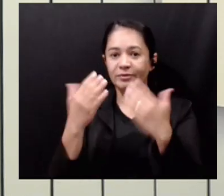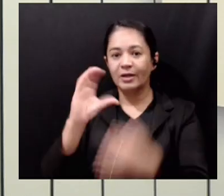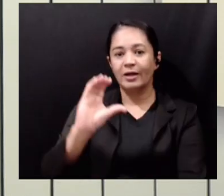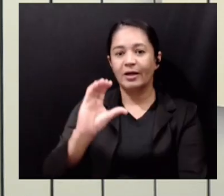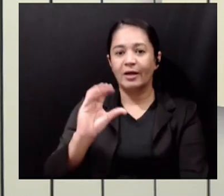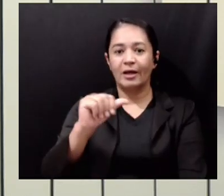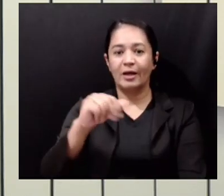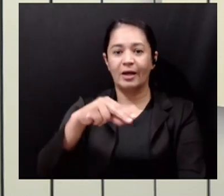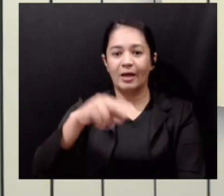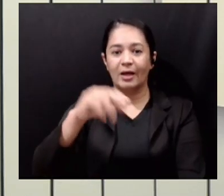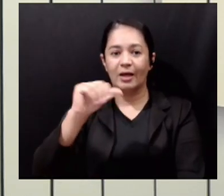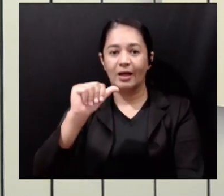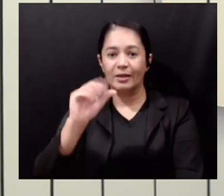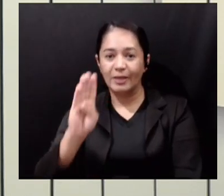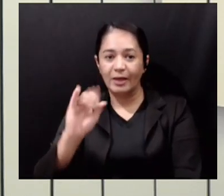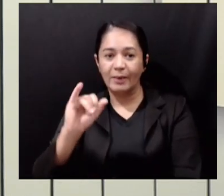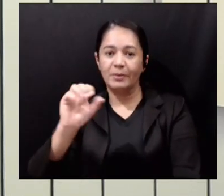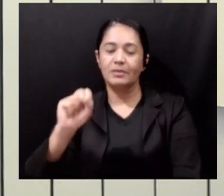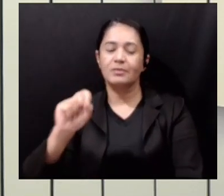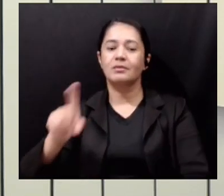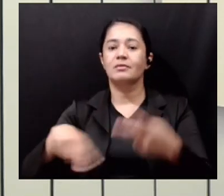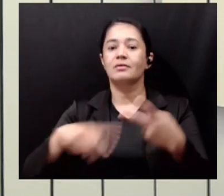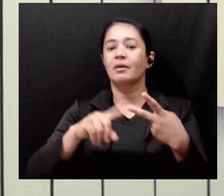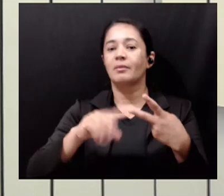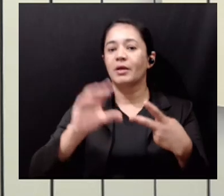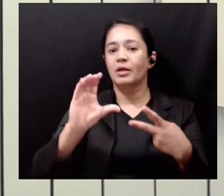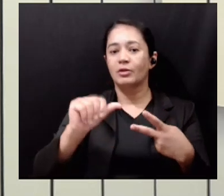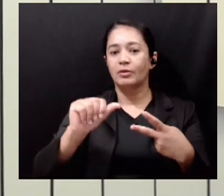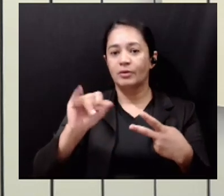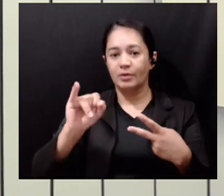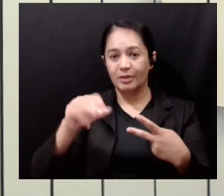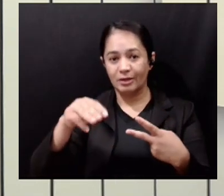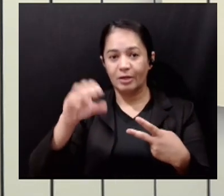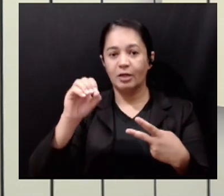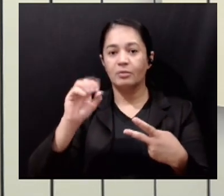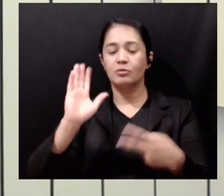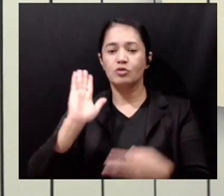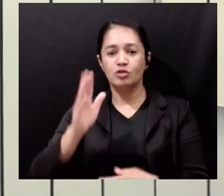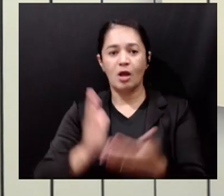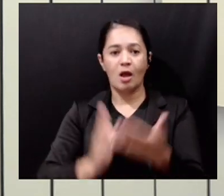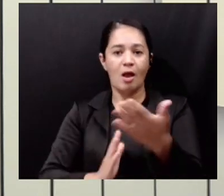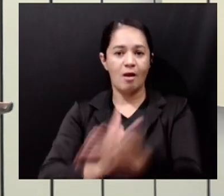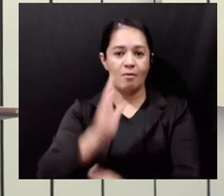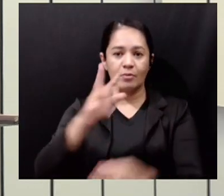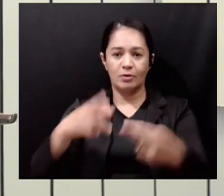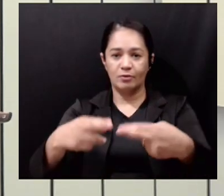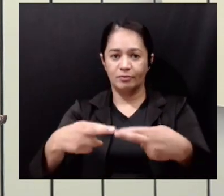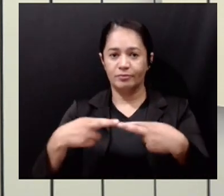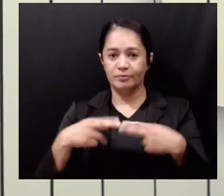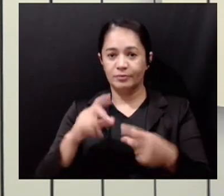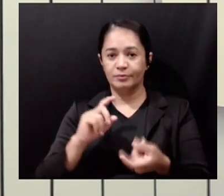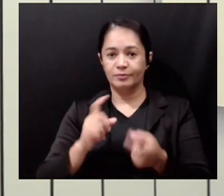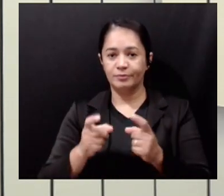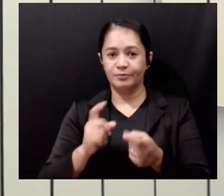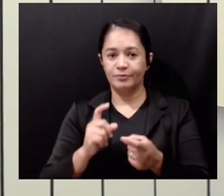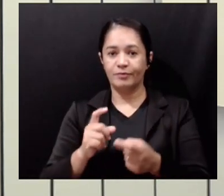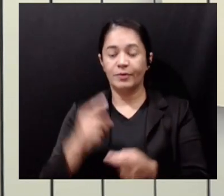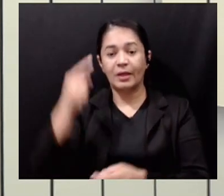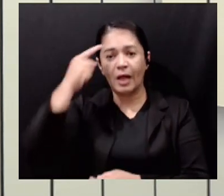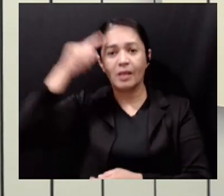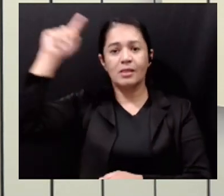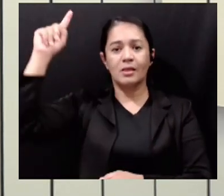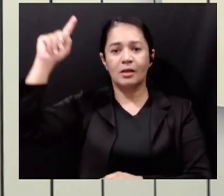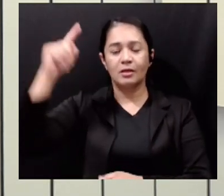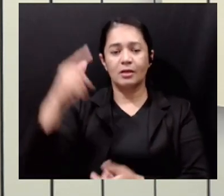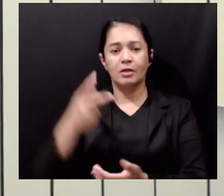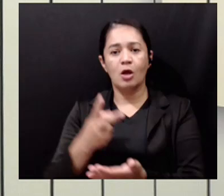cânhamo industrial através de um requerimento já aprovado em reunião ordinária. A ideia é dar